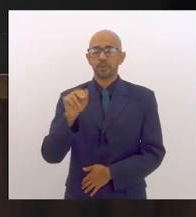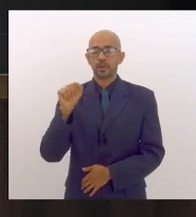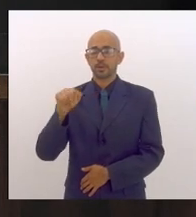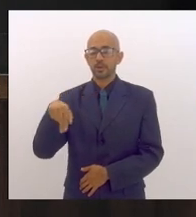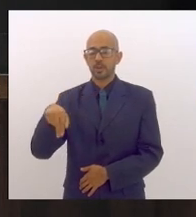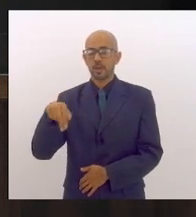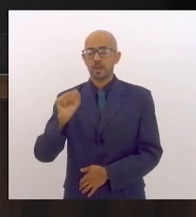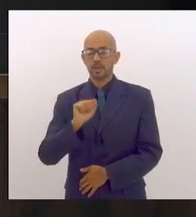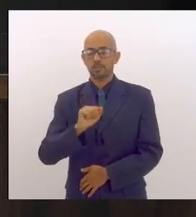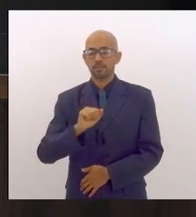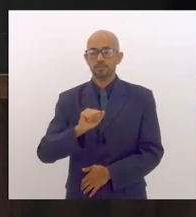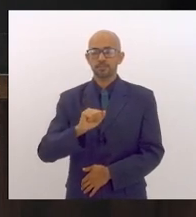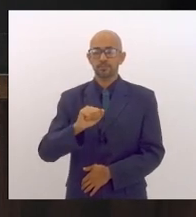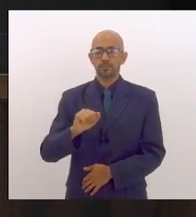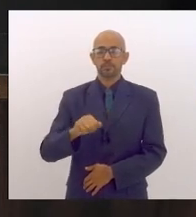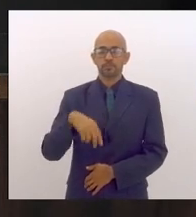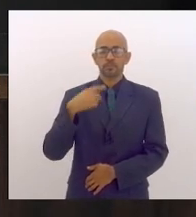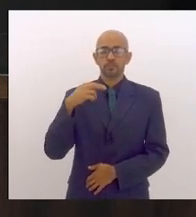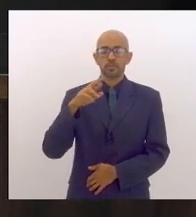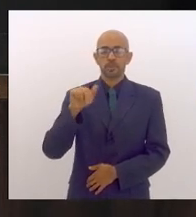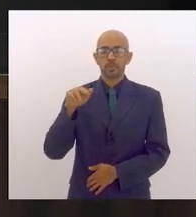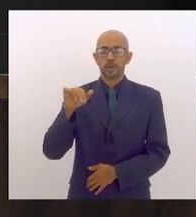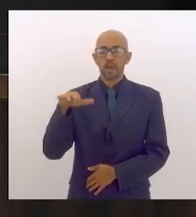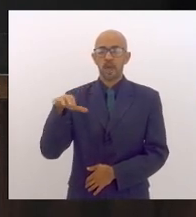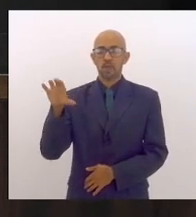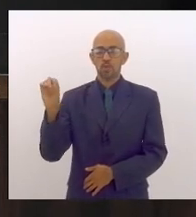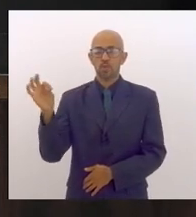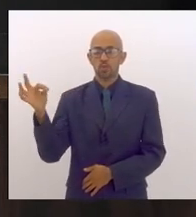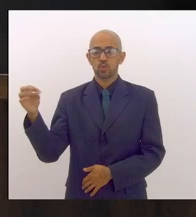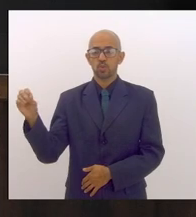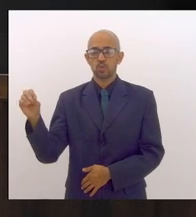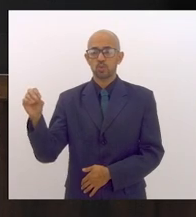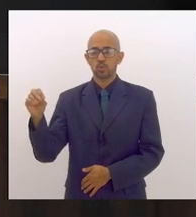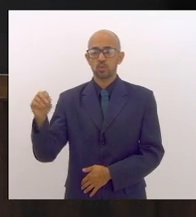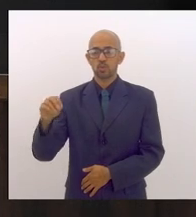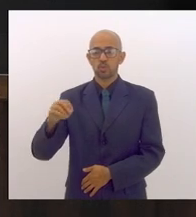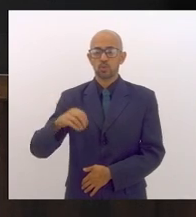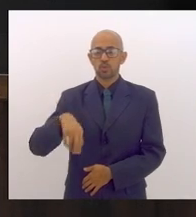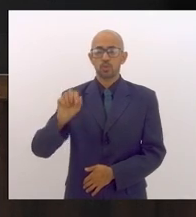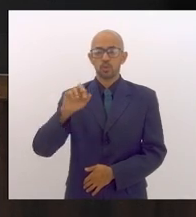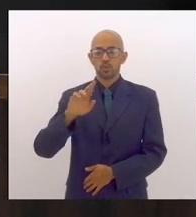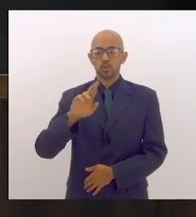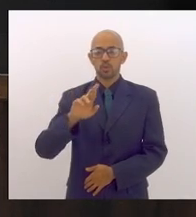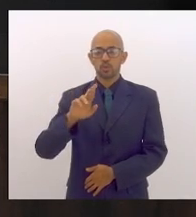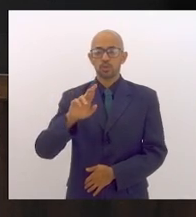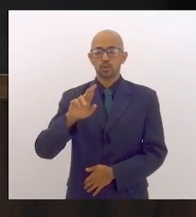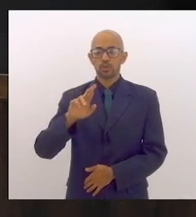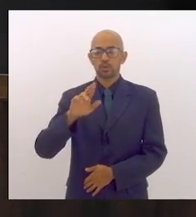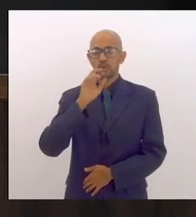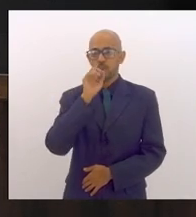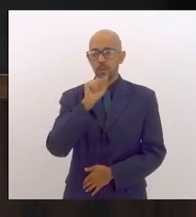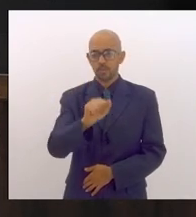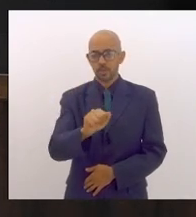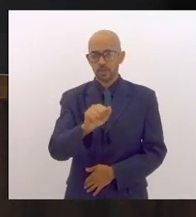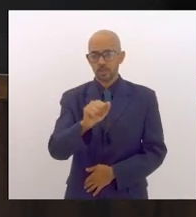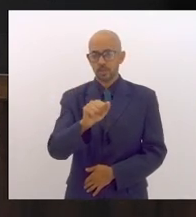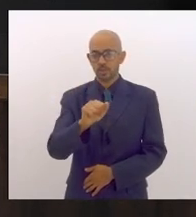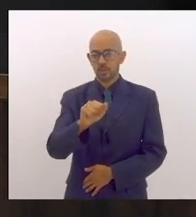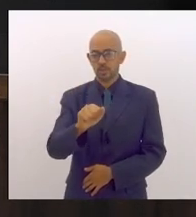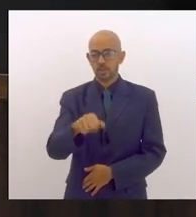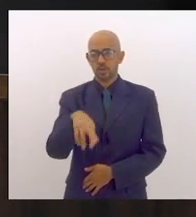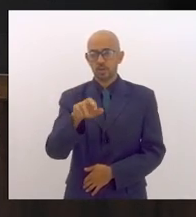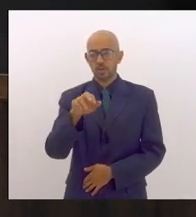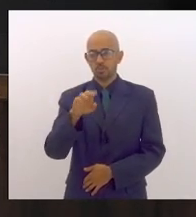Ferreirinha, deputado Renato Zaca, deputado Rodrigo Amorim, deputado